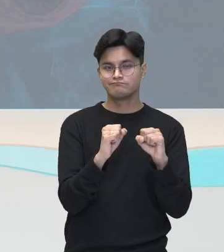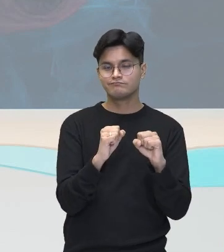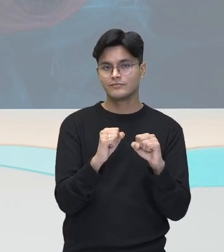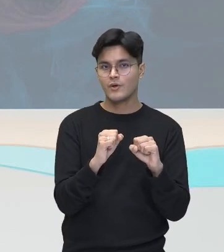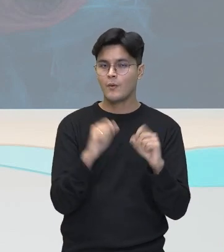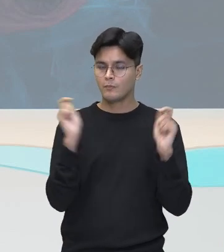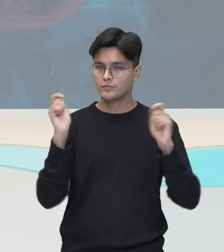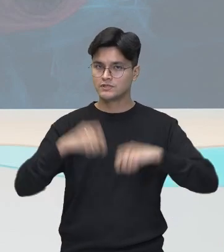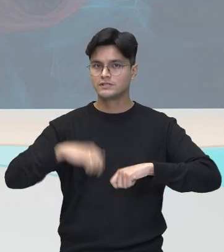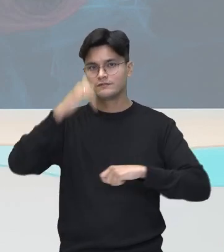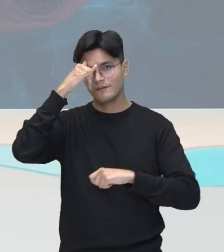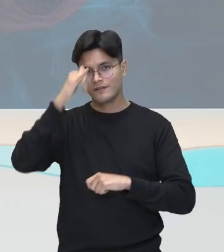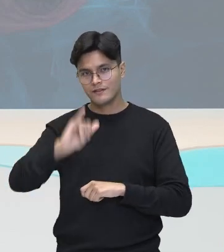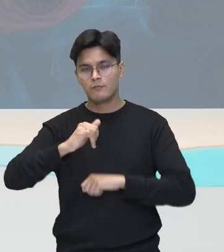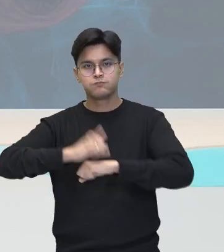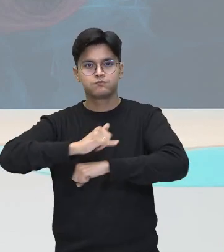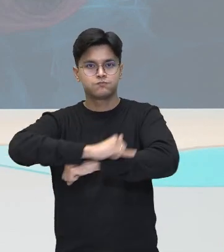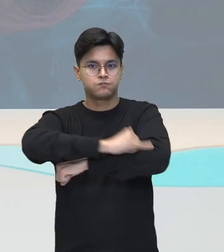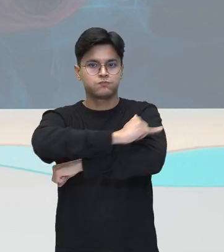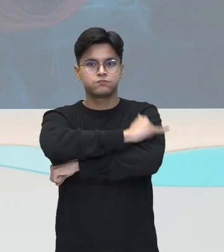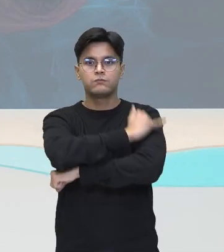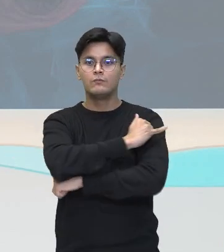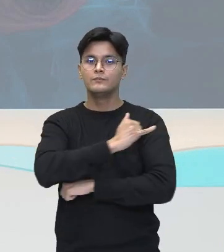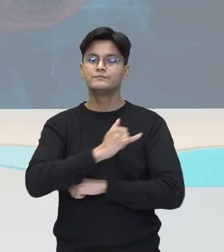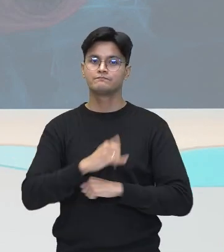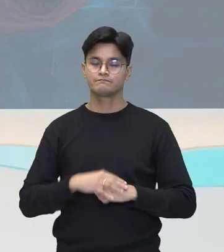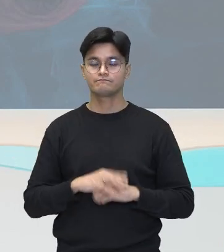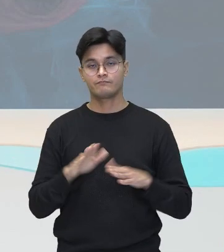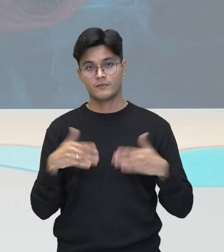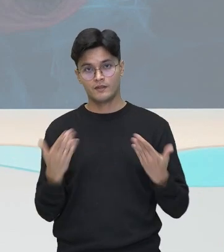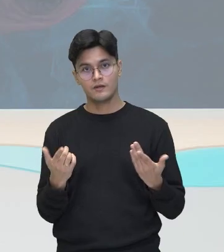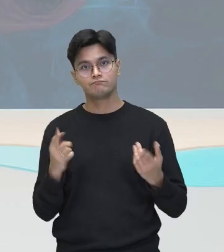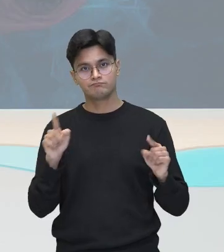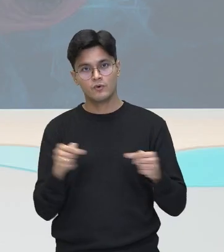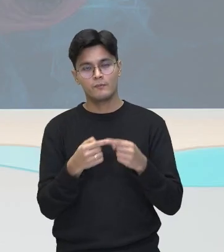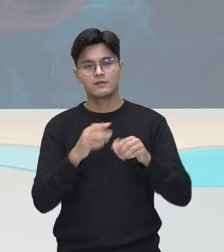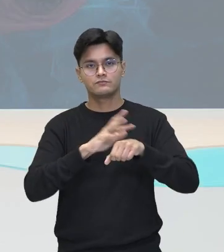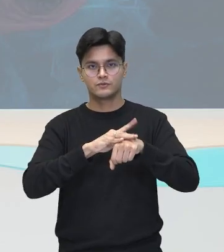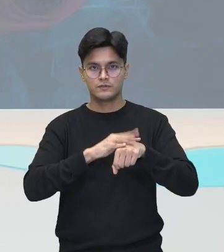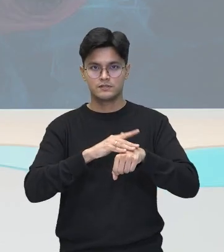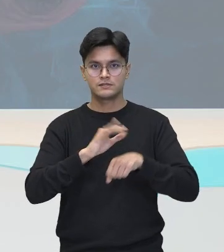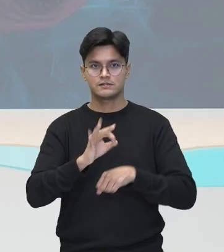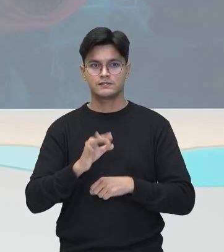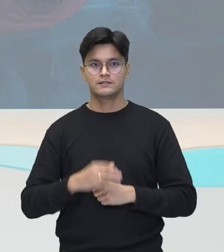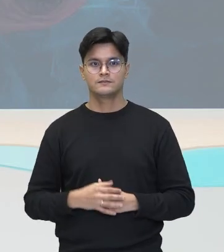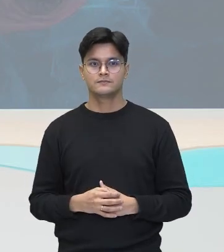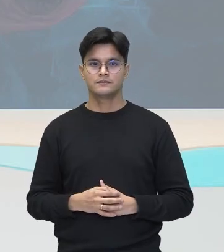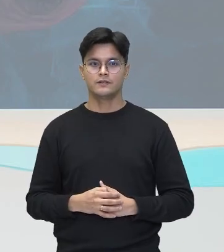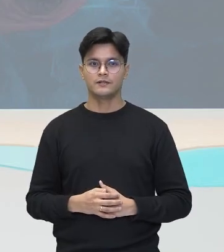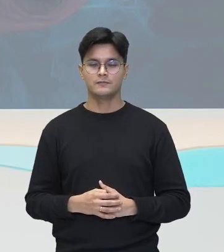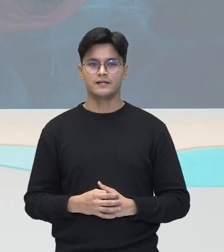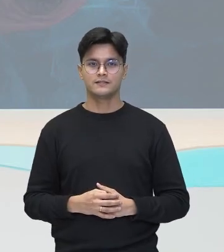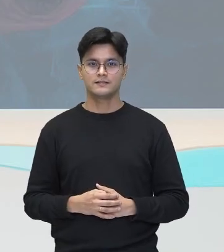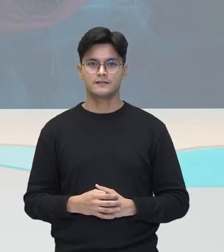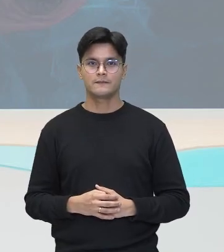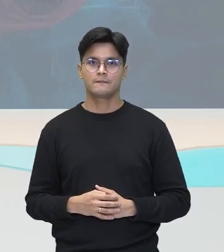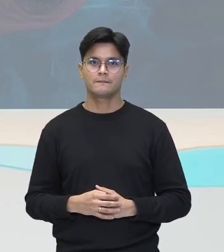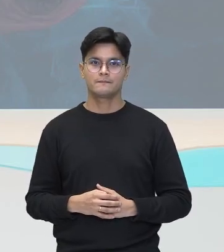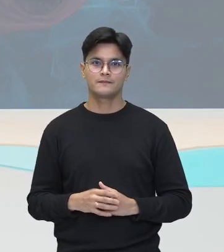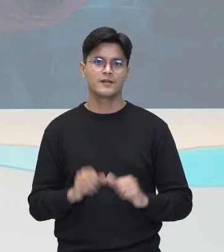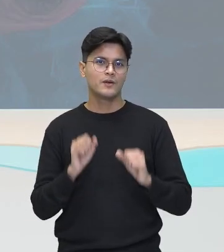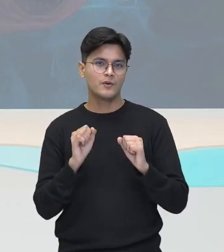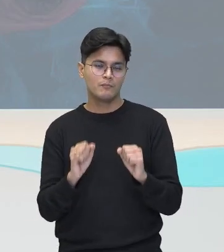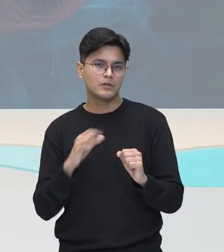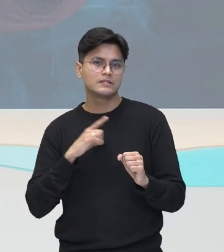chamado obesidade, né? Que hoje é visto como uma doença aí, tá bom? Vamos ver agora, ó, podemos dividir